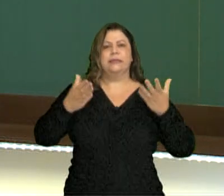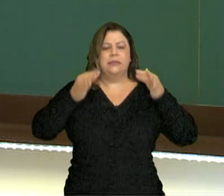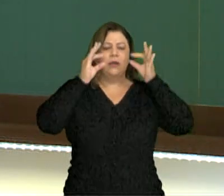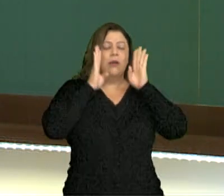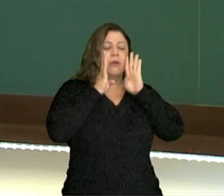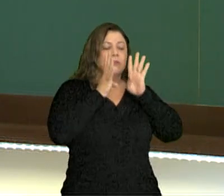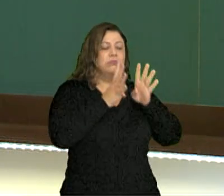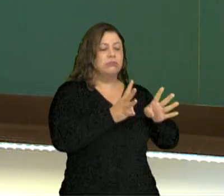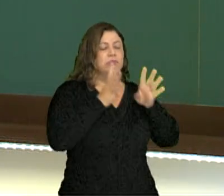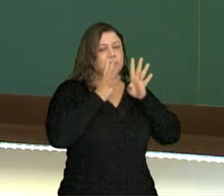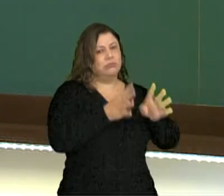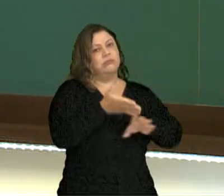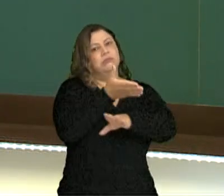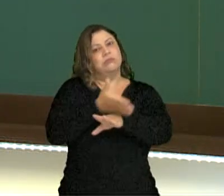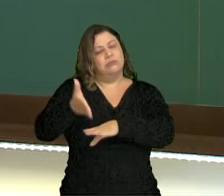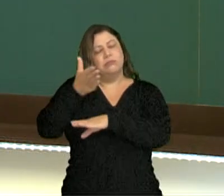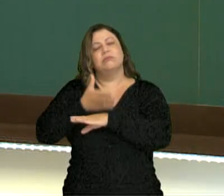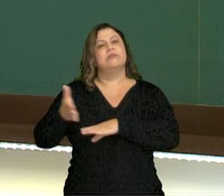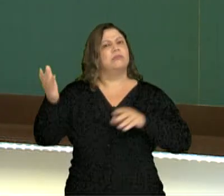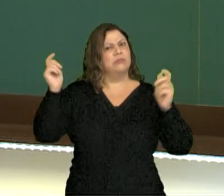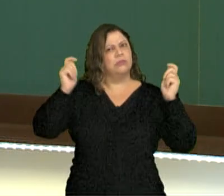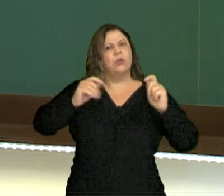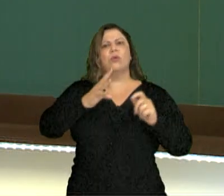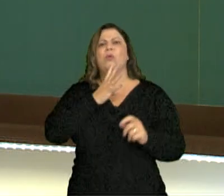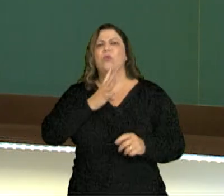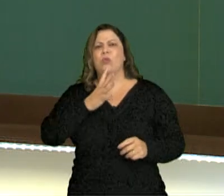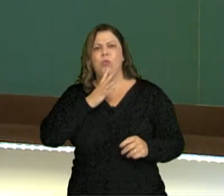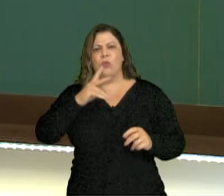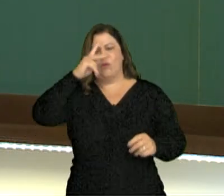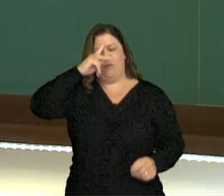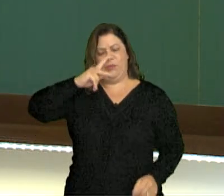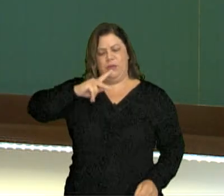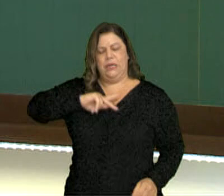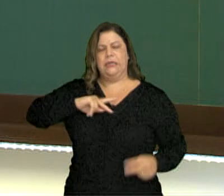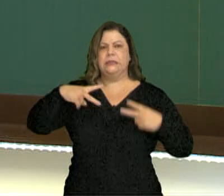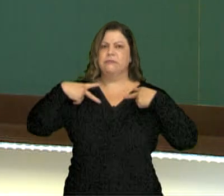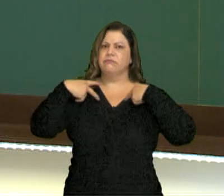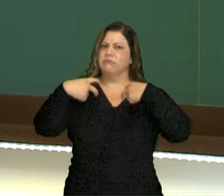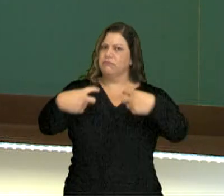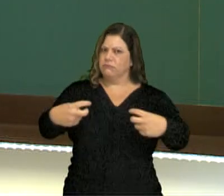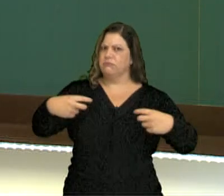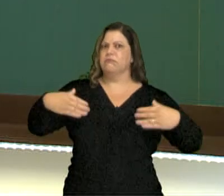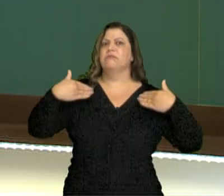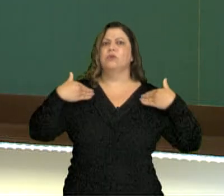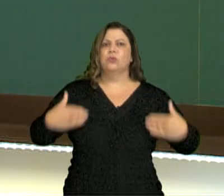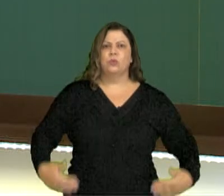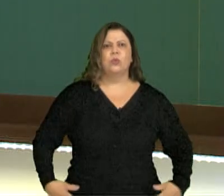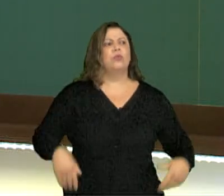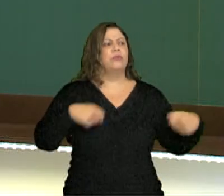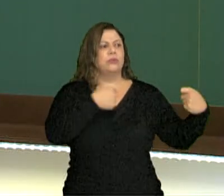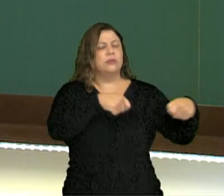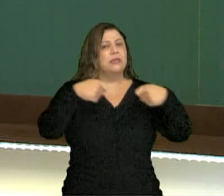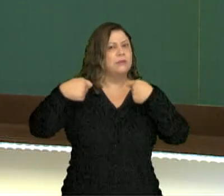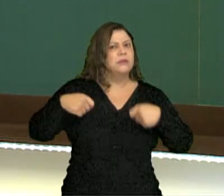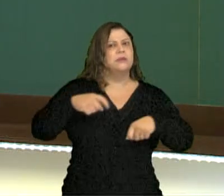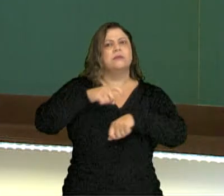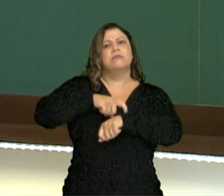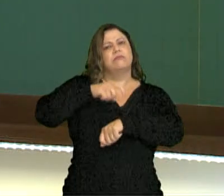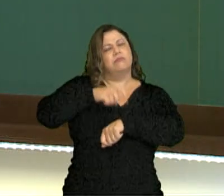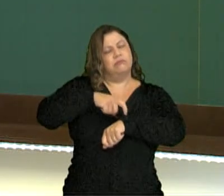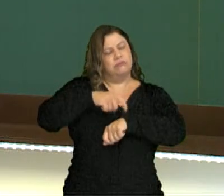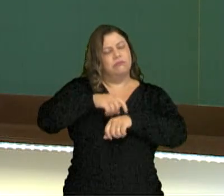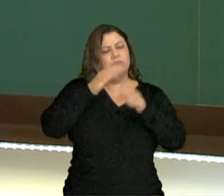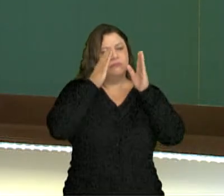os praticantes eles conseguem conhecer um pouquinho mais o próprio corpo e as necessidades daquele momento